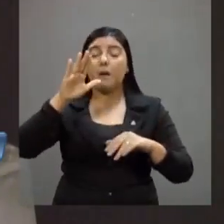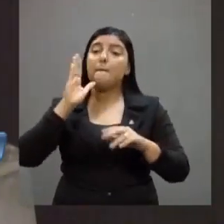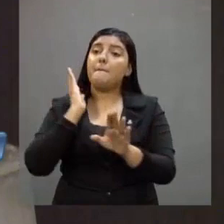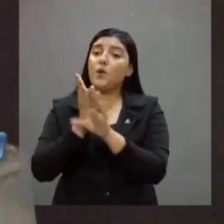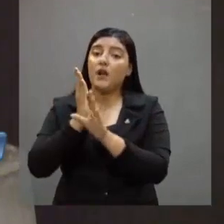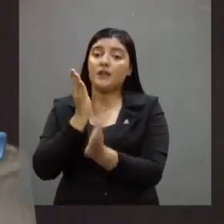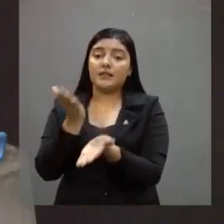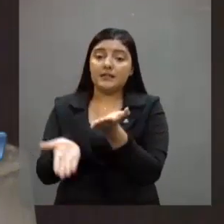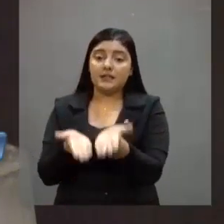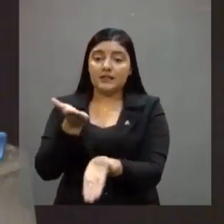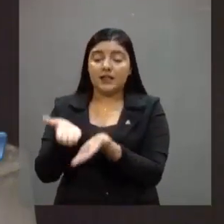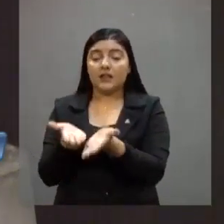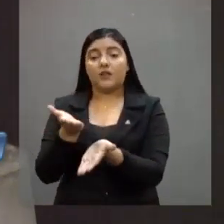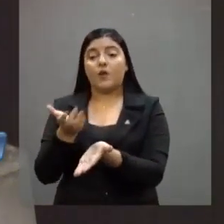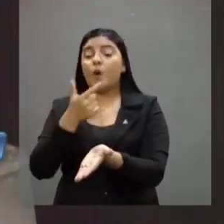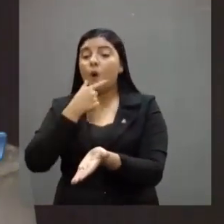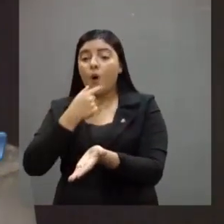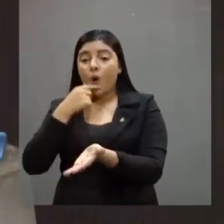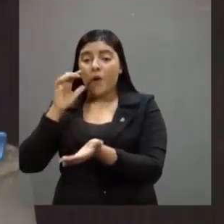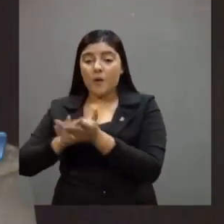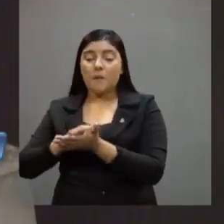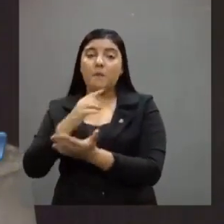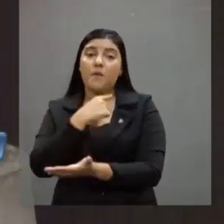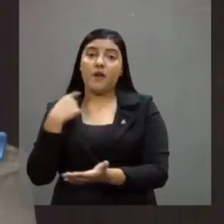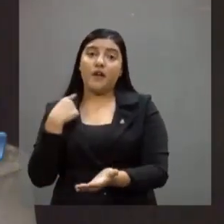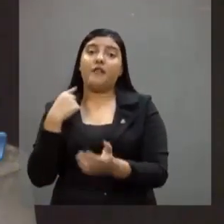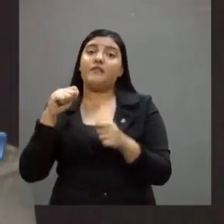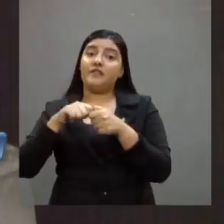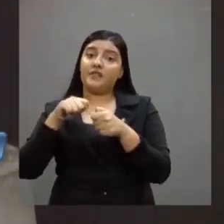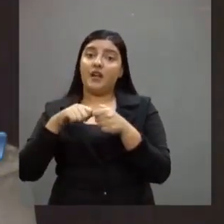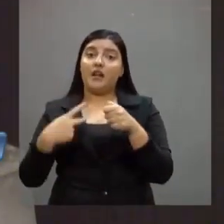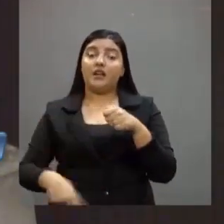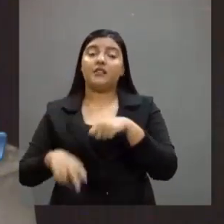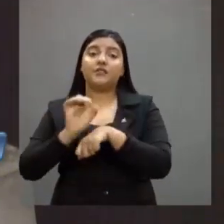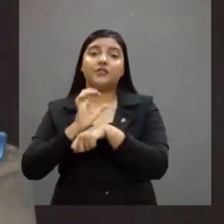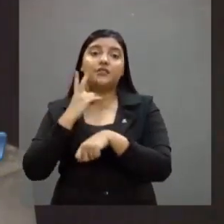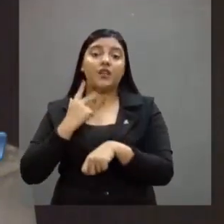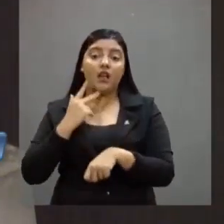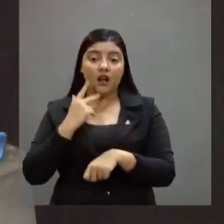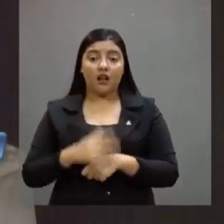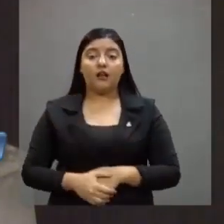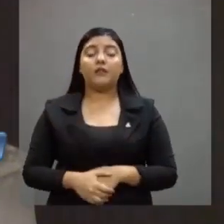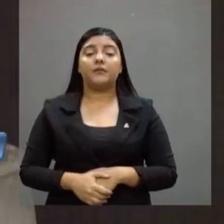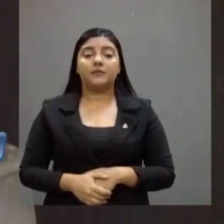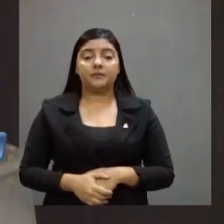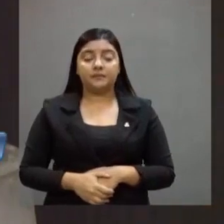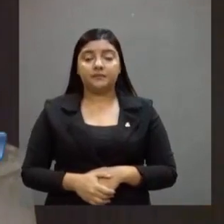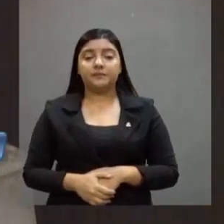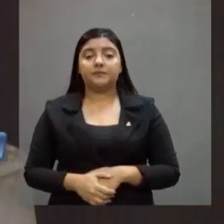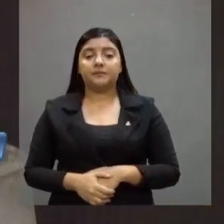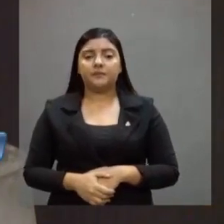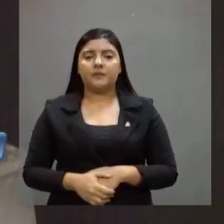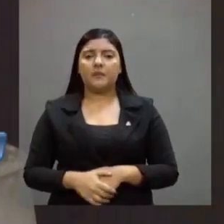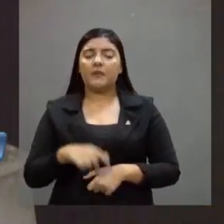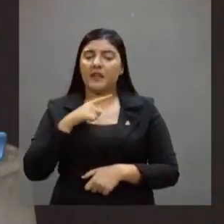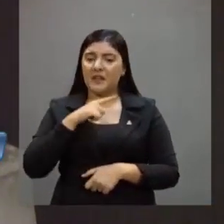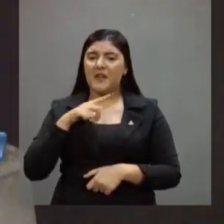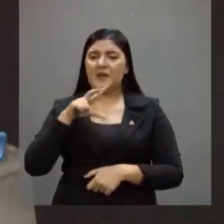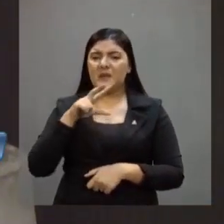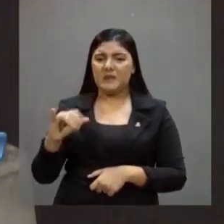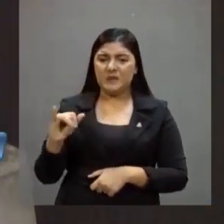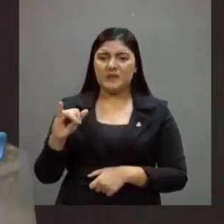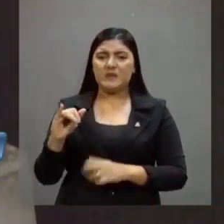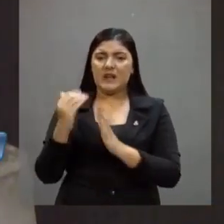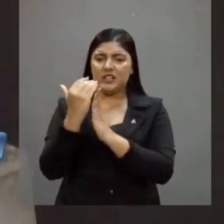serviços que os seus esposos falecidos prestaram ao povo do Ceará. Serão taxadas